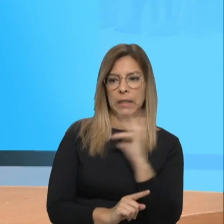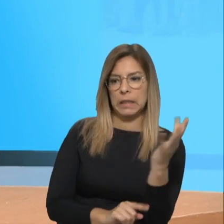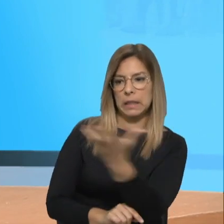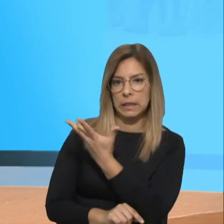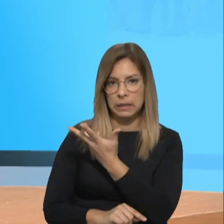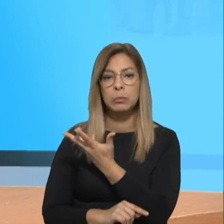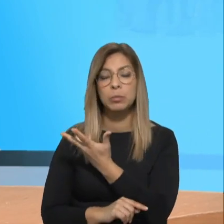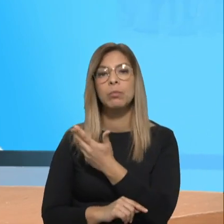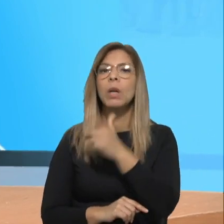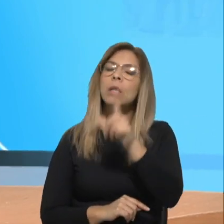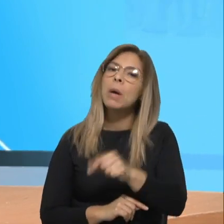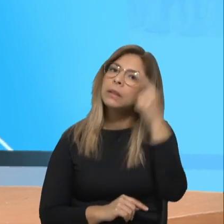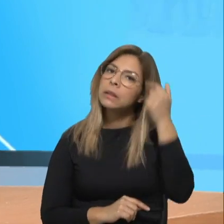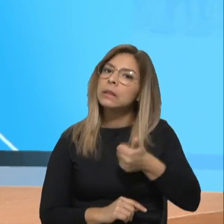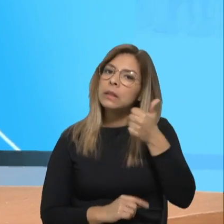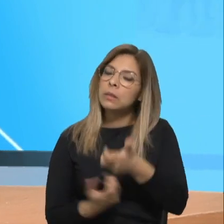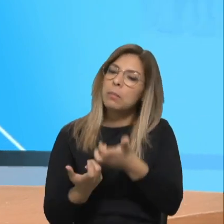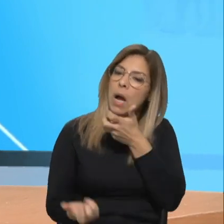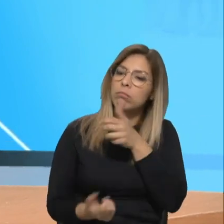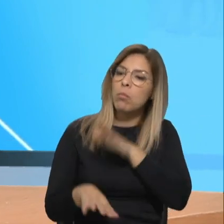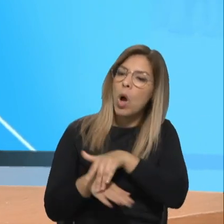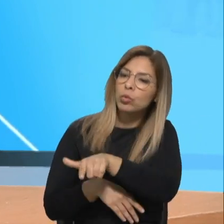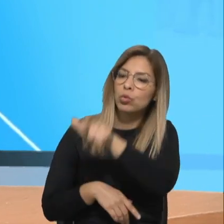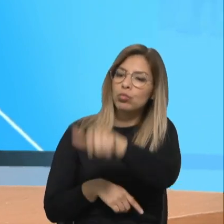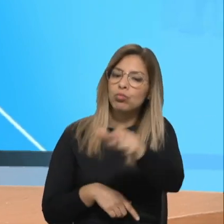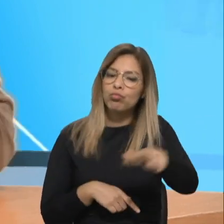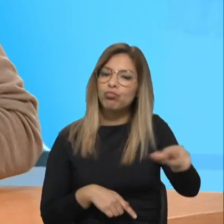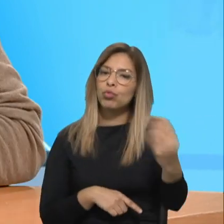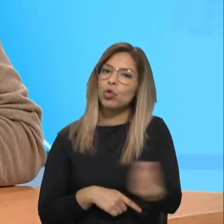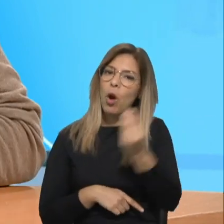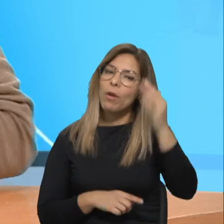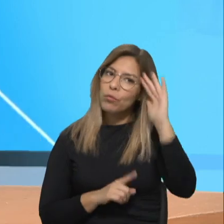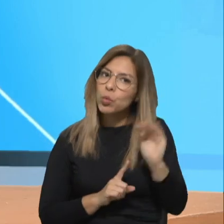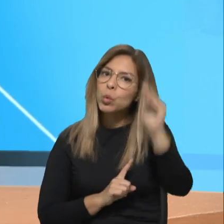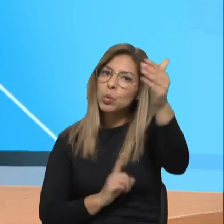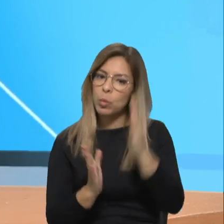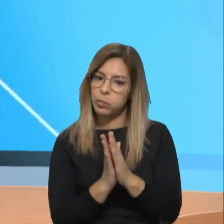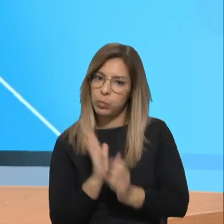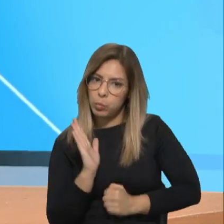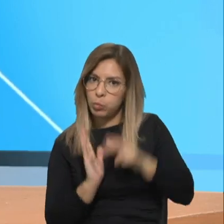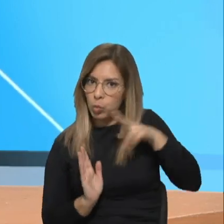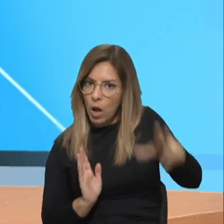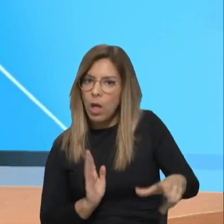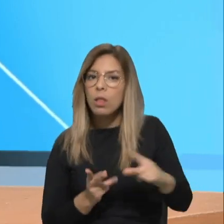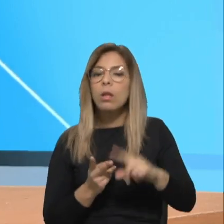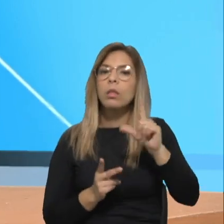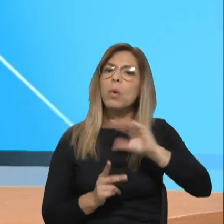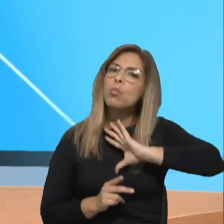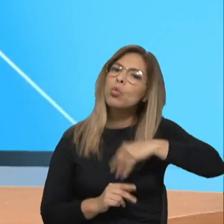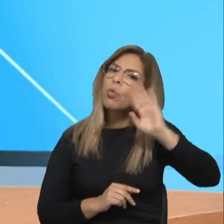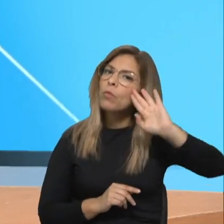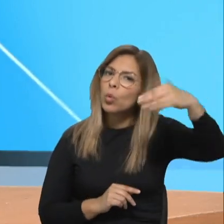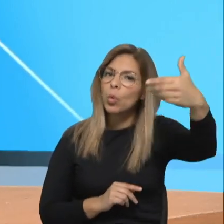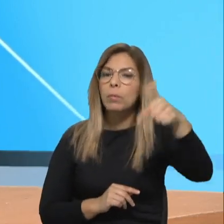também destacando o papel dos jovens como sinal de esperança para a Igreja de Portugal e para o mundo. E para